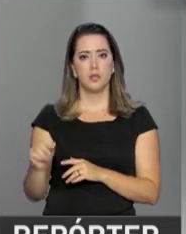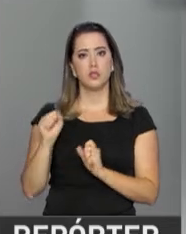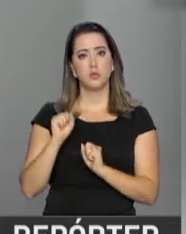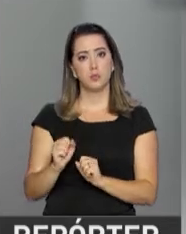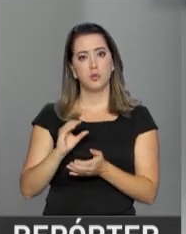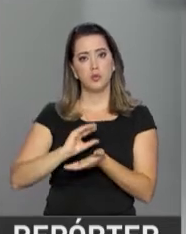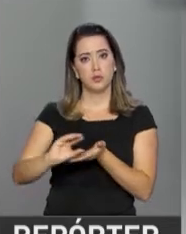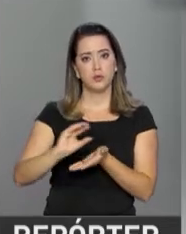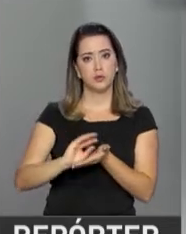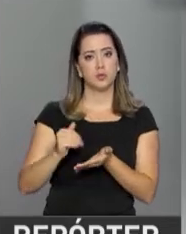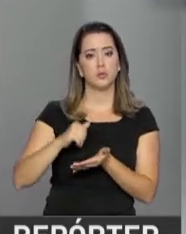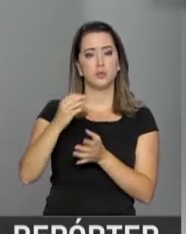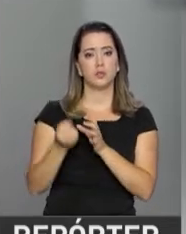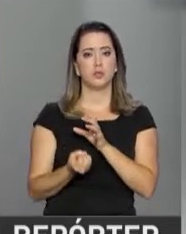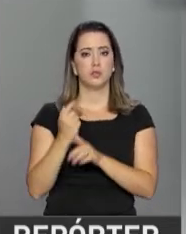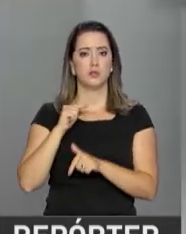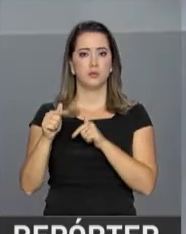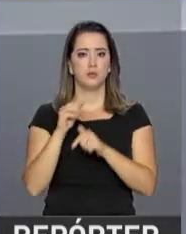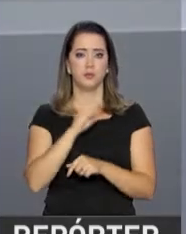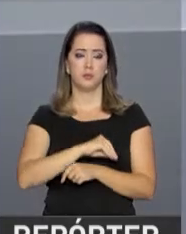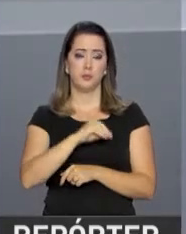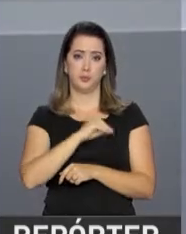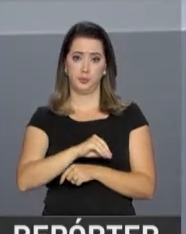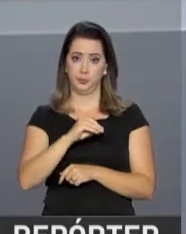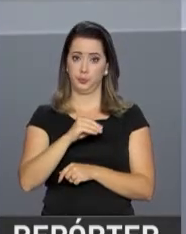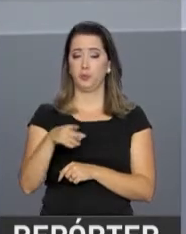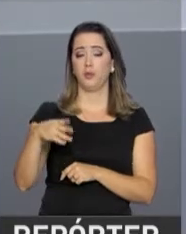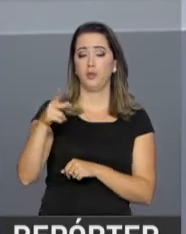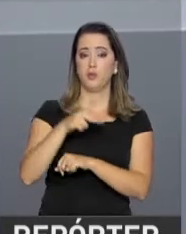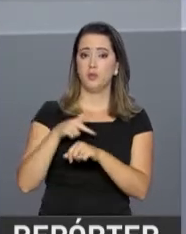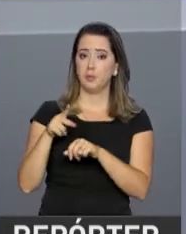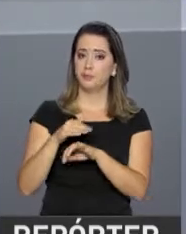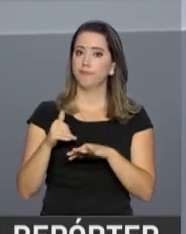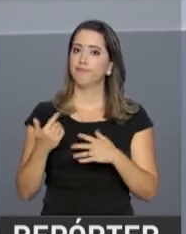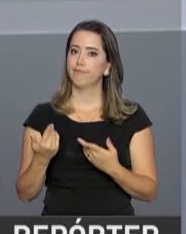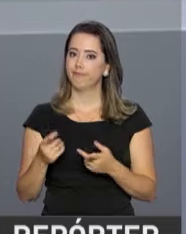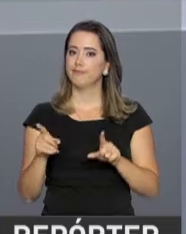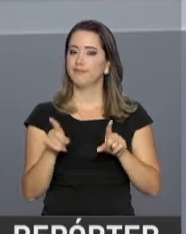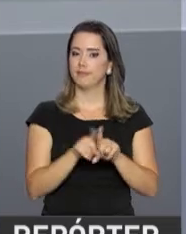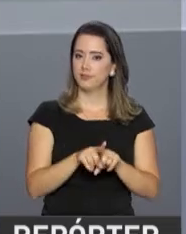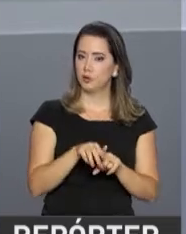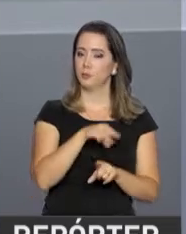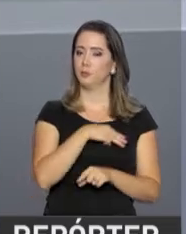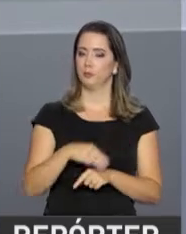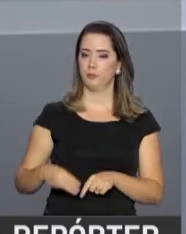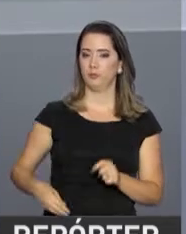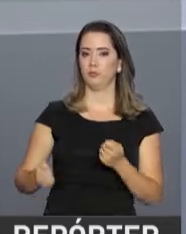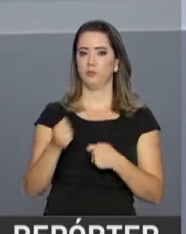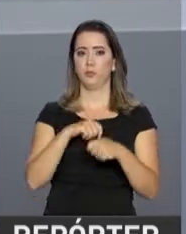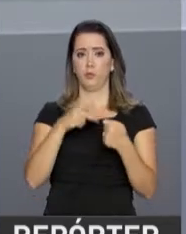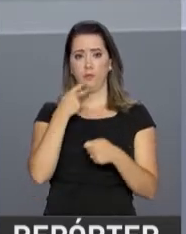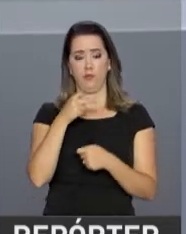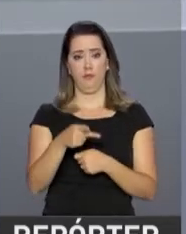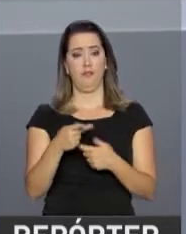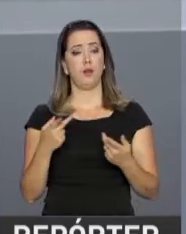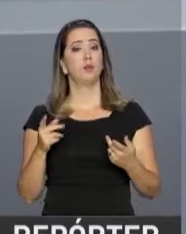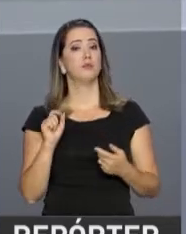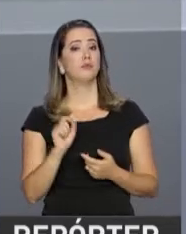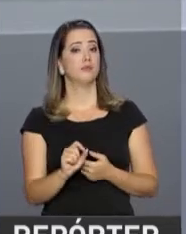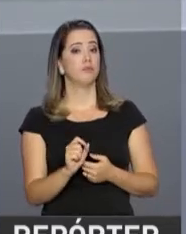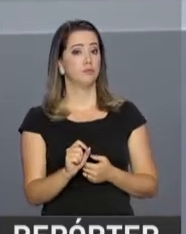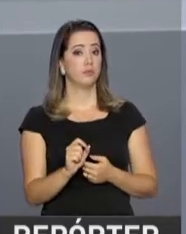mais e gerar emprego e renda para o país o ministro da fazenda e henrique meirelles também se manifestou sobre o resultado da bolsa